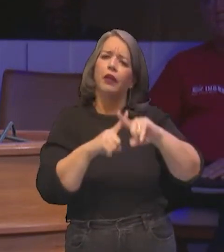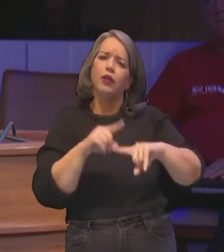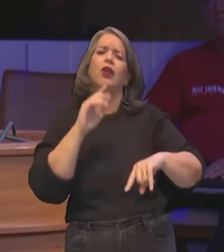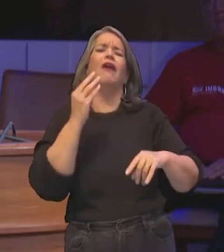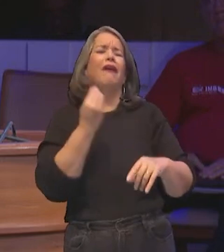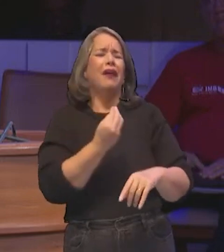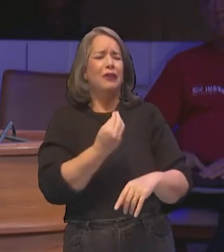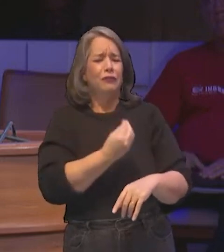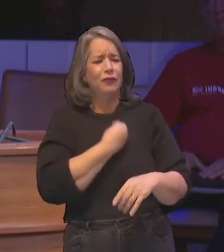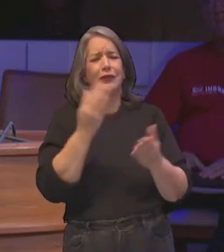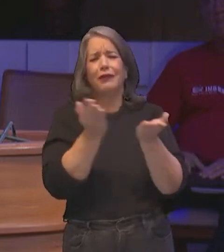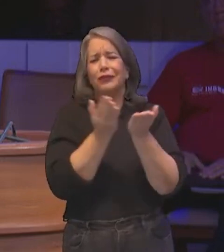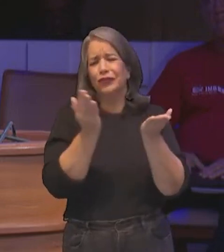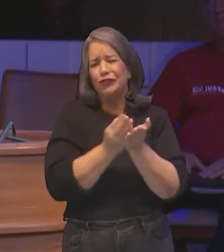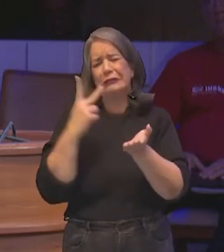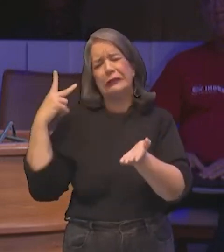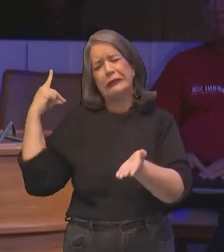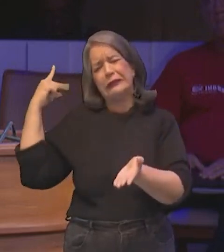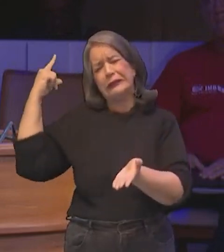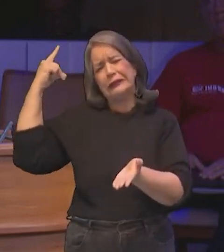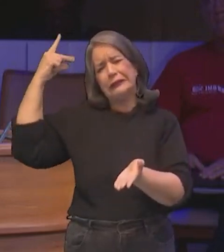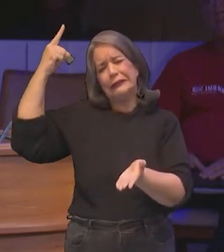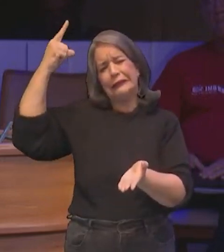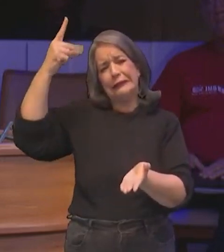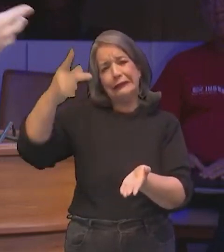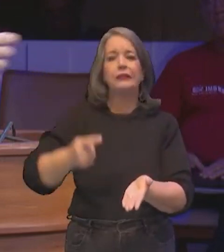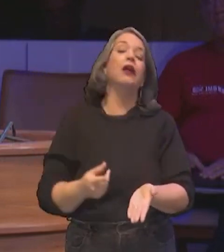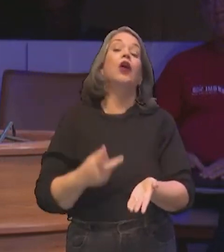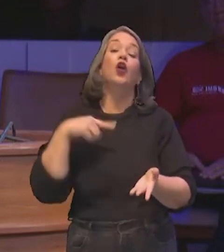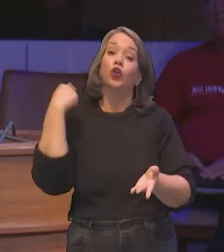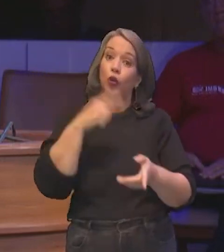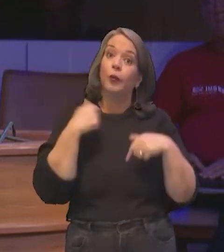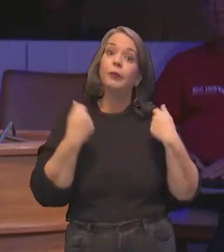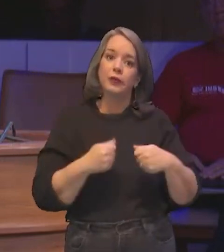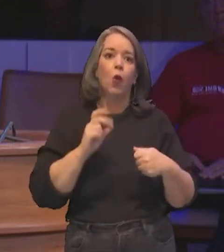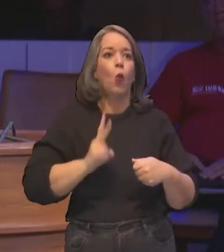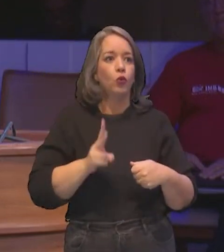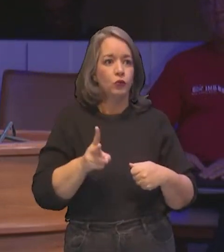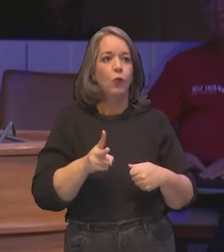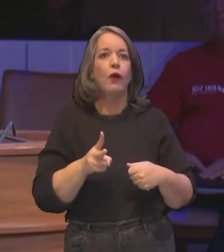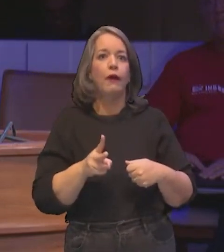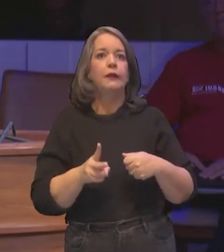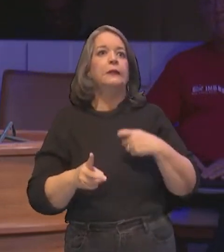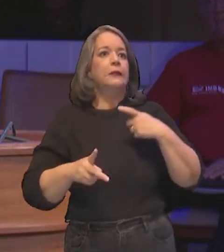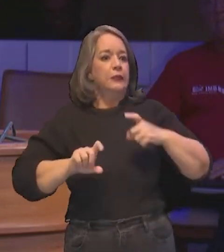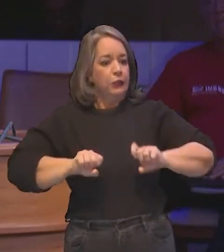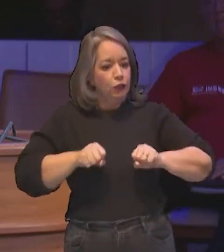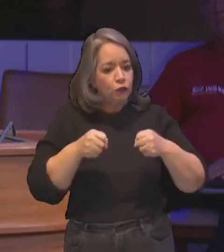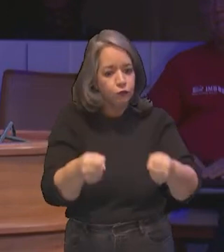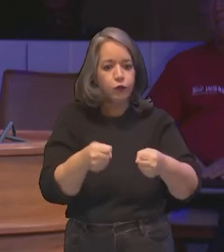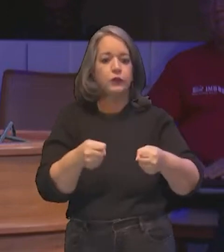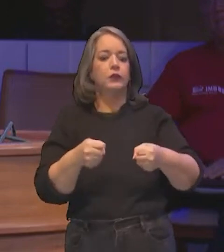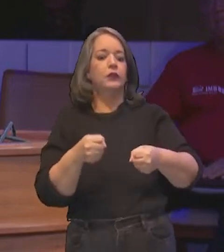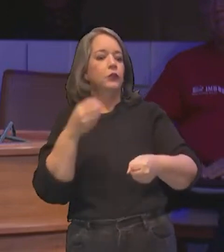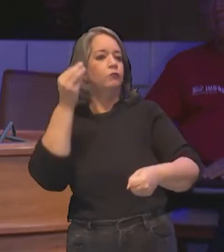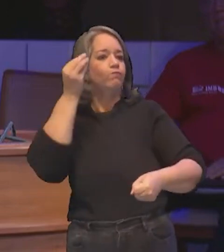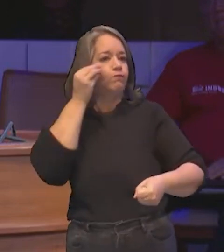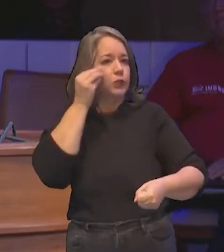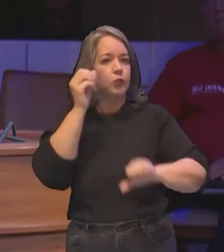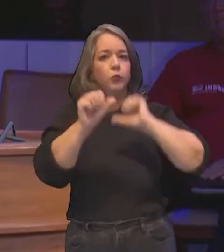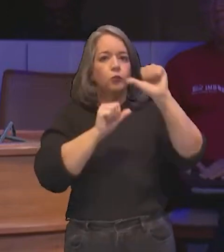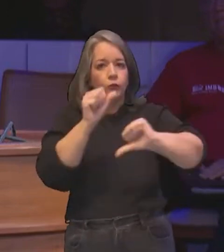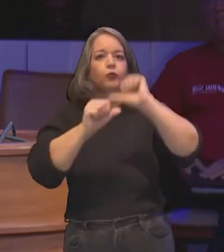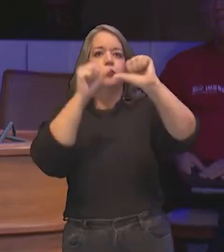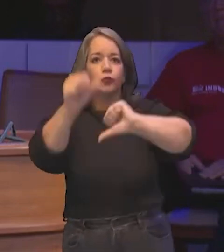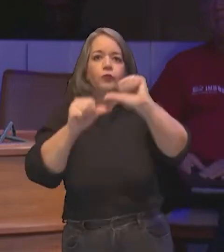Deus haja em nós e que nós possamos aprender a amar o nosso próximo. Por mais novos que sejamos